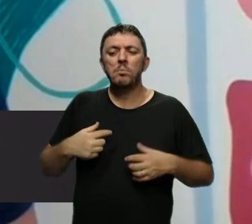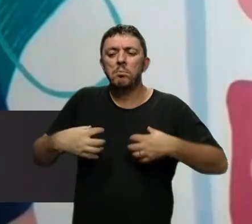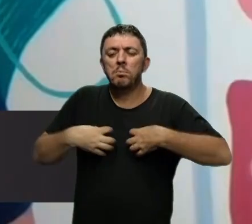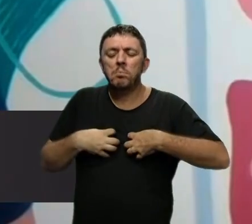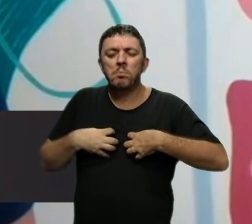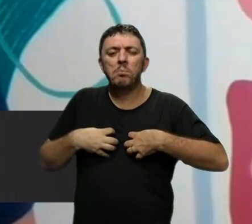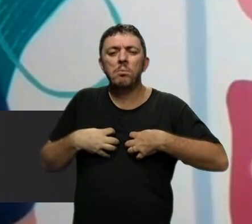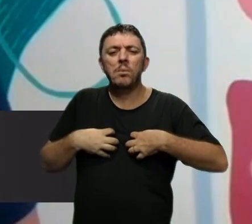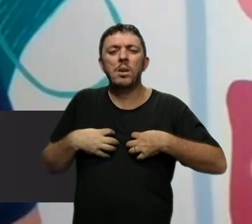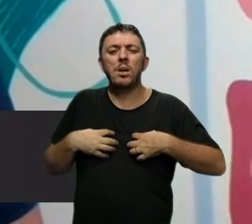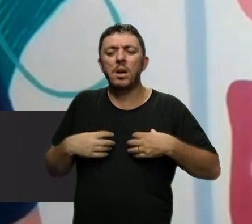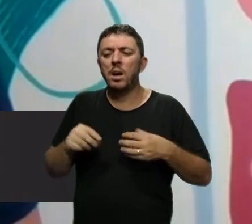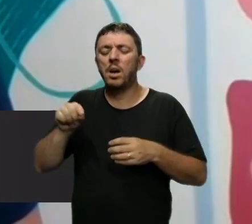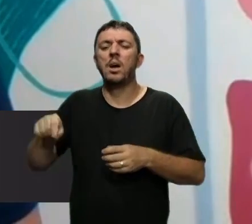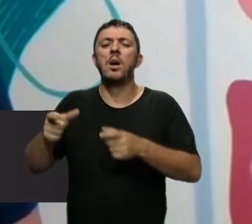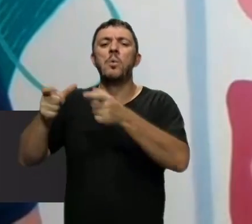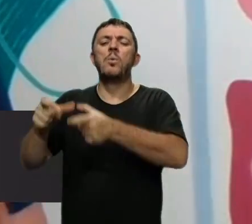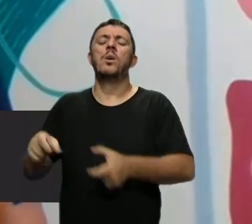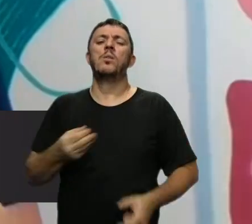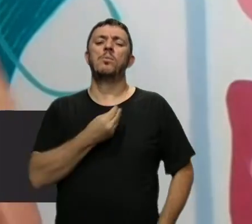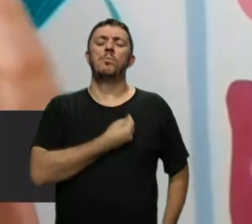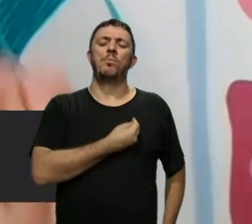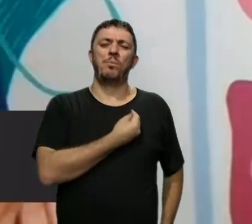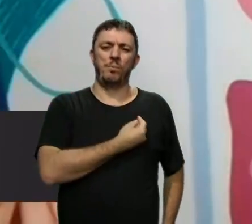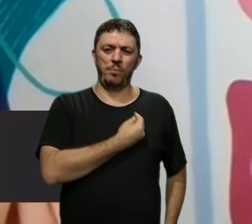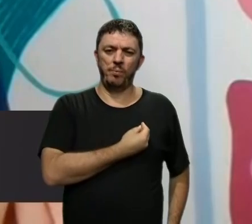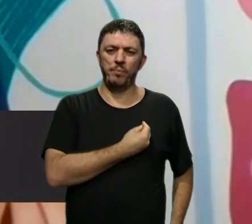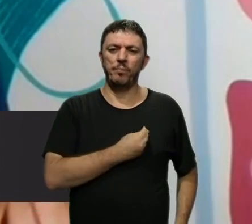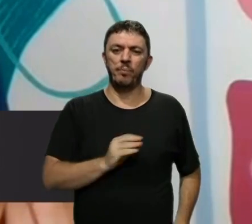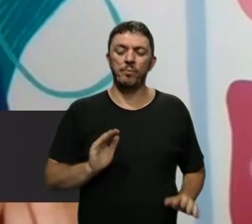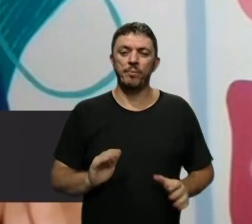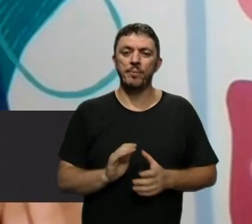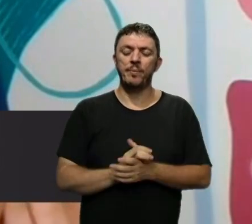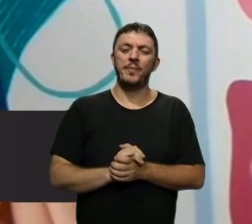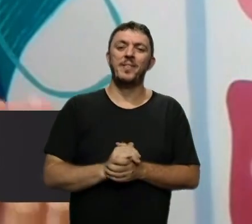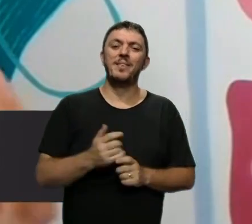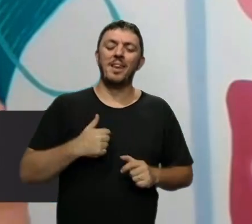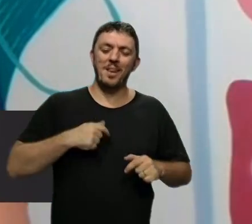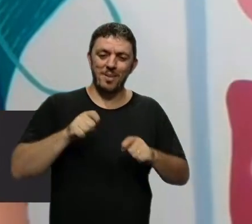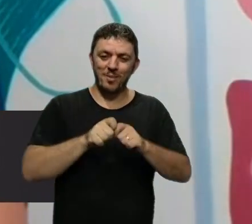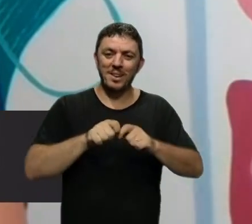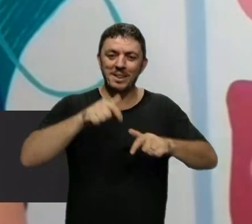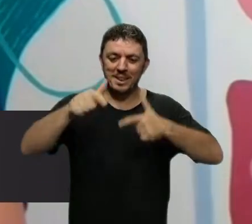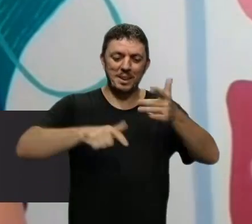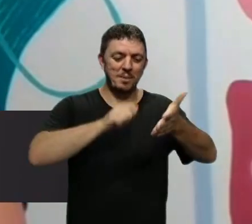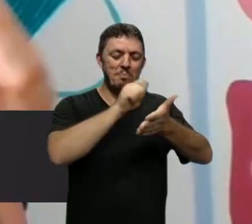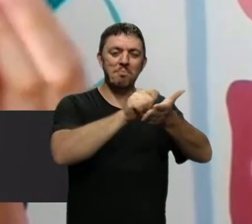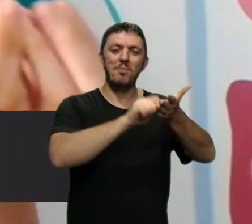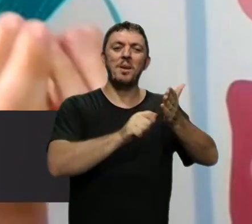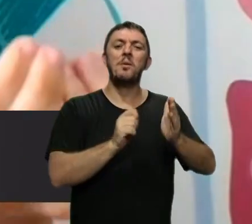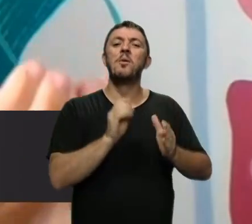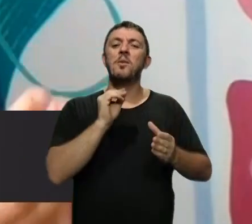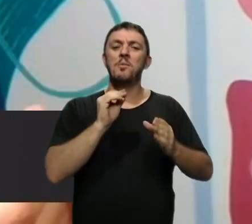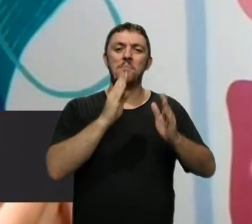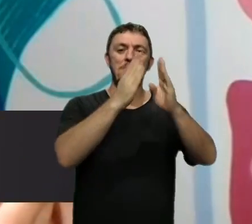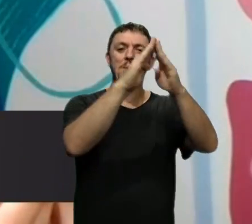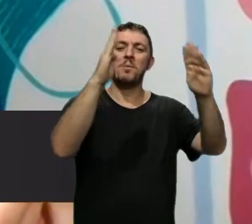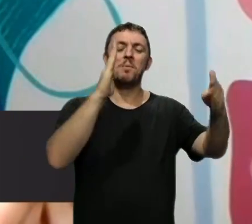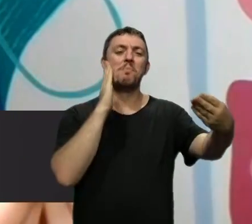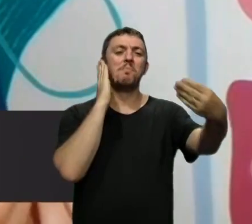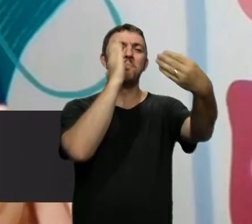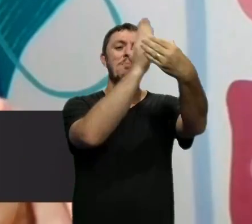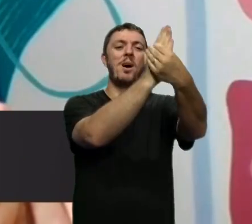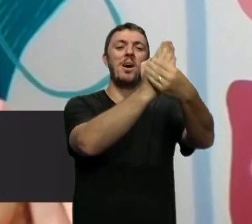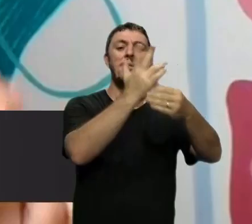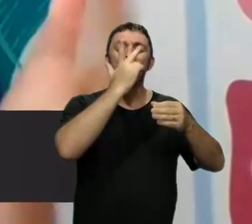vive. Então, colocar um trabalho na biblioteca ia ser omissa a essa